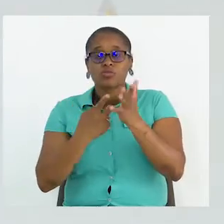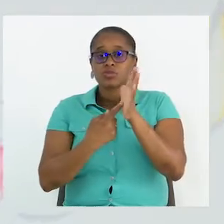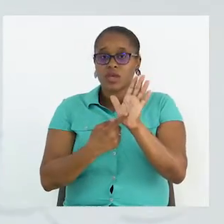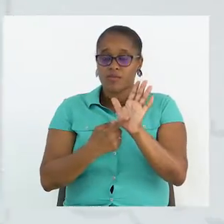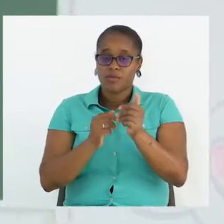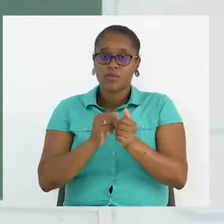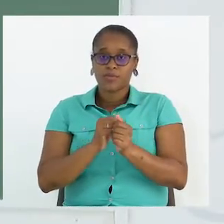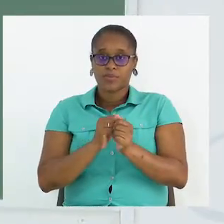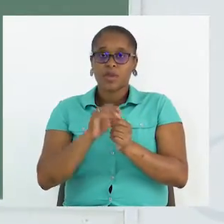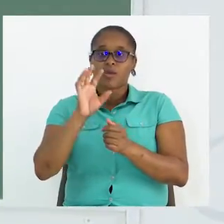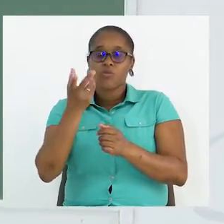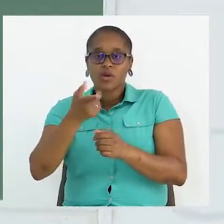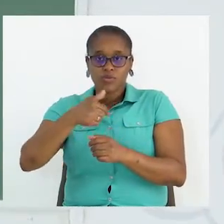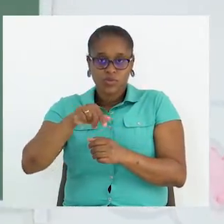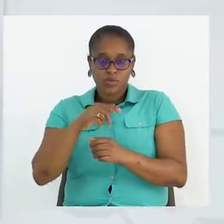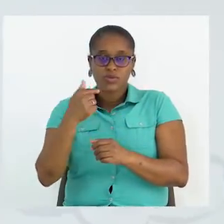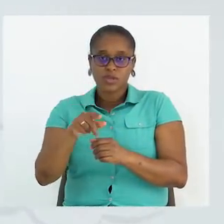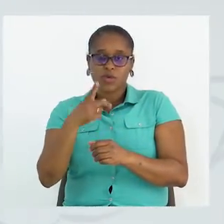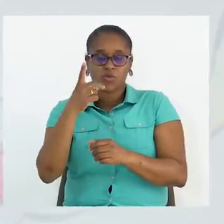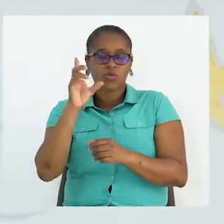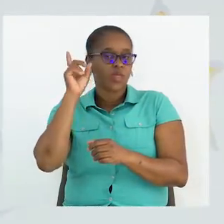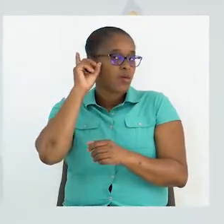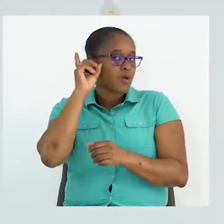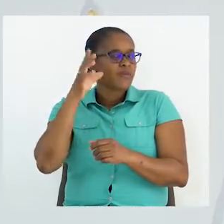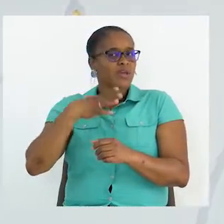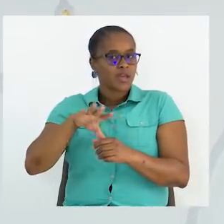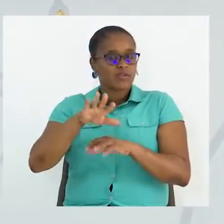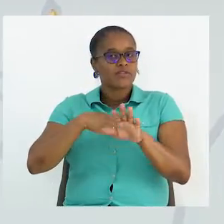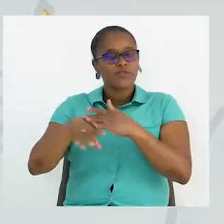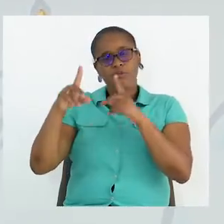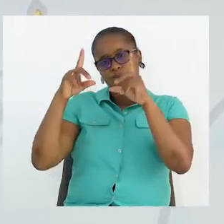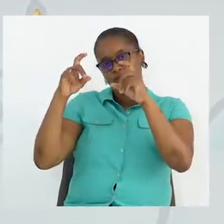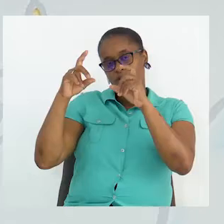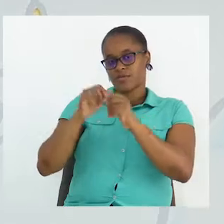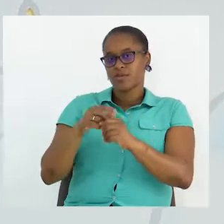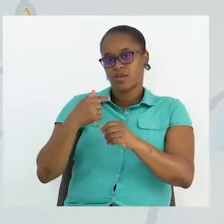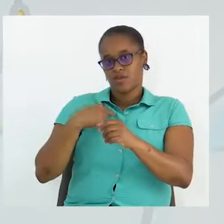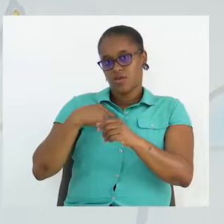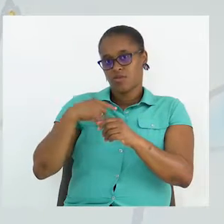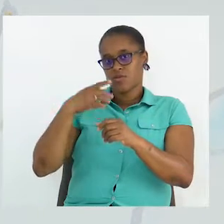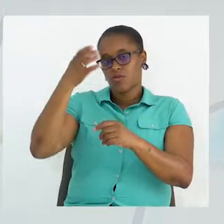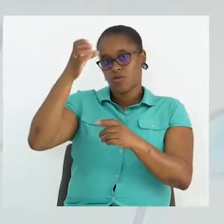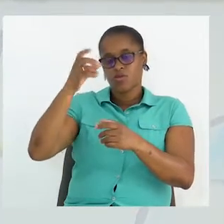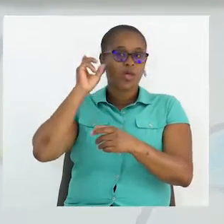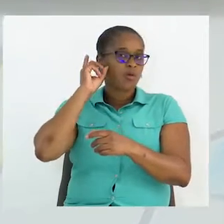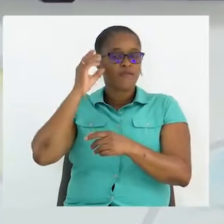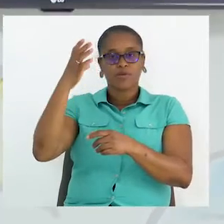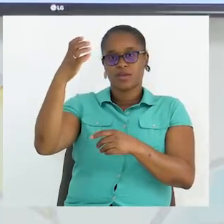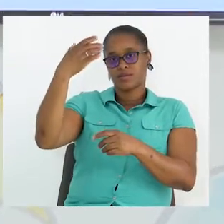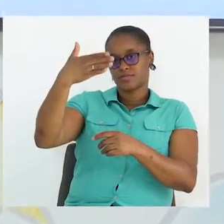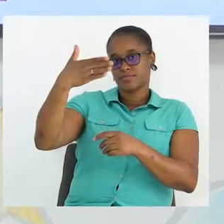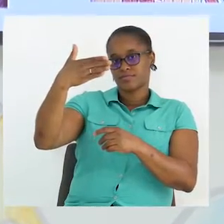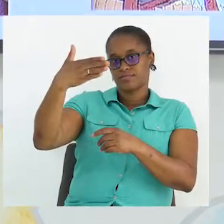exemplo, quando nós temos um telemóvel e queremos fazer uma selfie. Eu ponho o telemóvel assim,